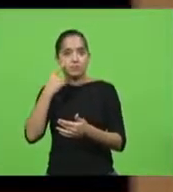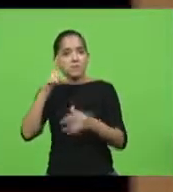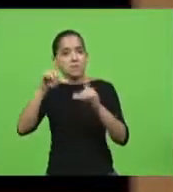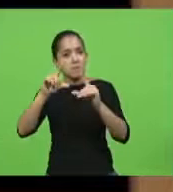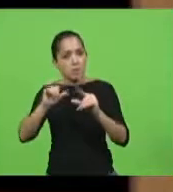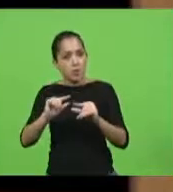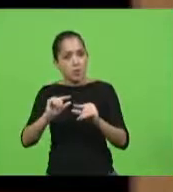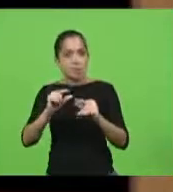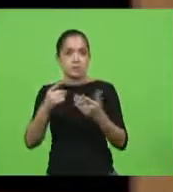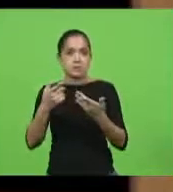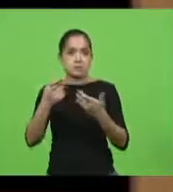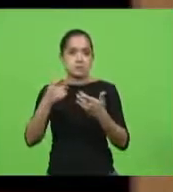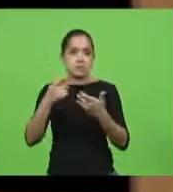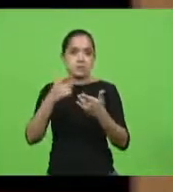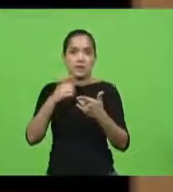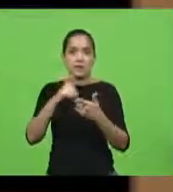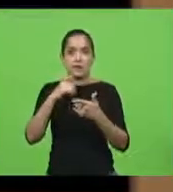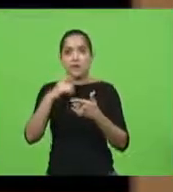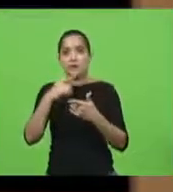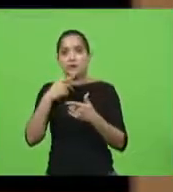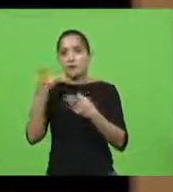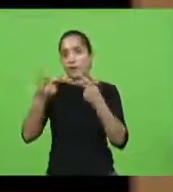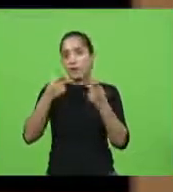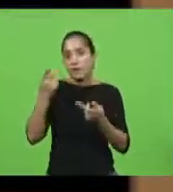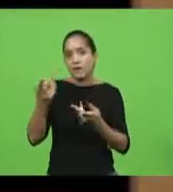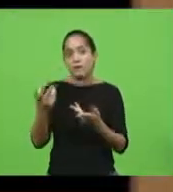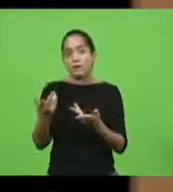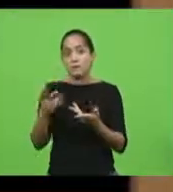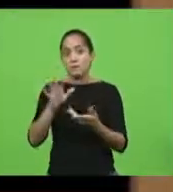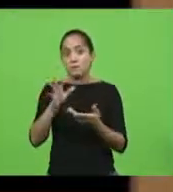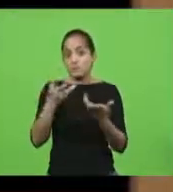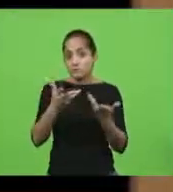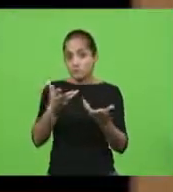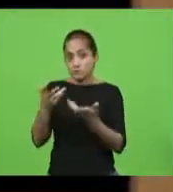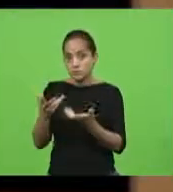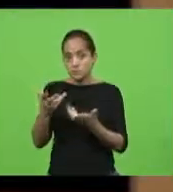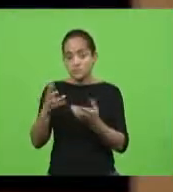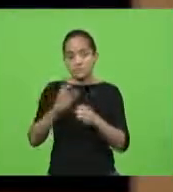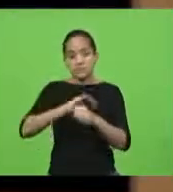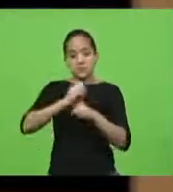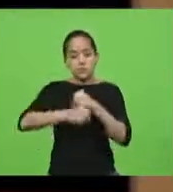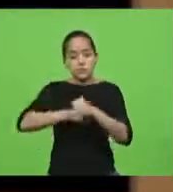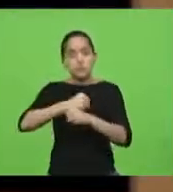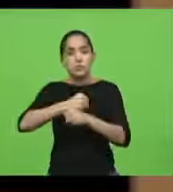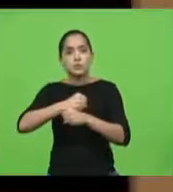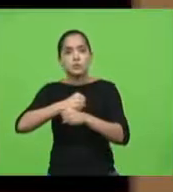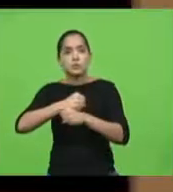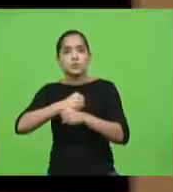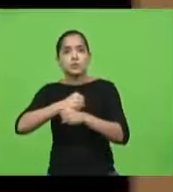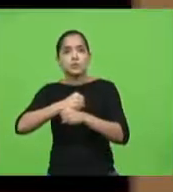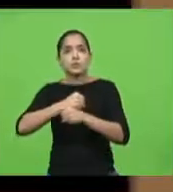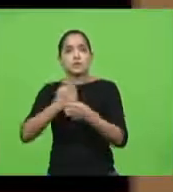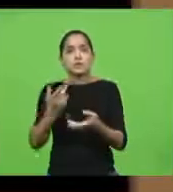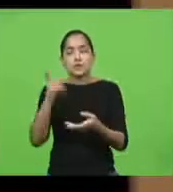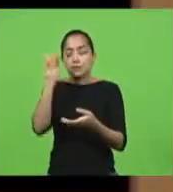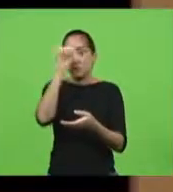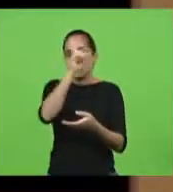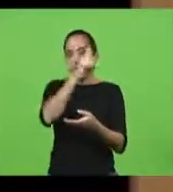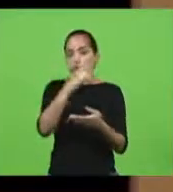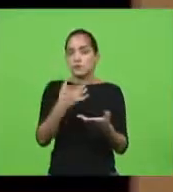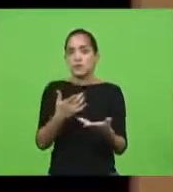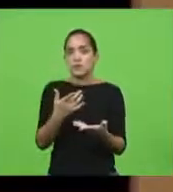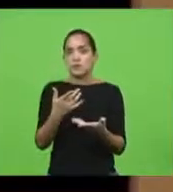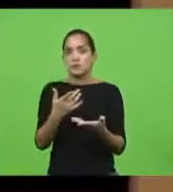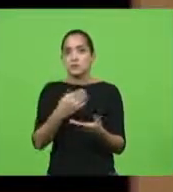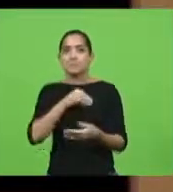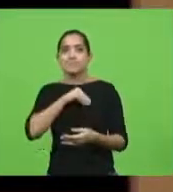agora. Claro que nós queremos, mas num ano que nós temos essas dificuldades, estamos com os